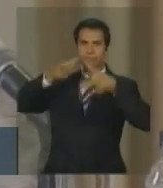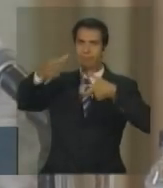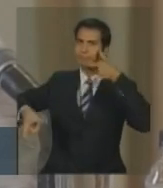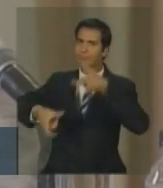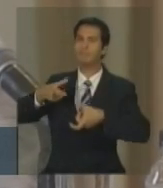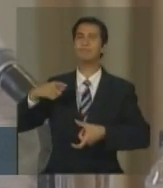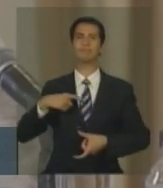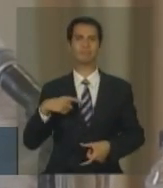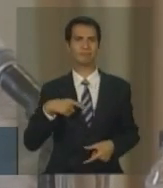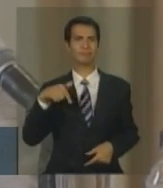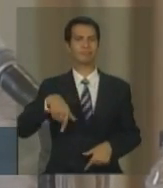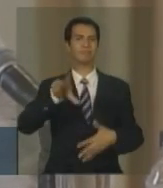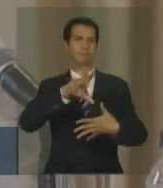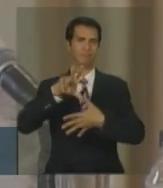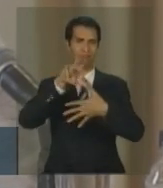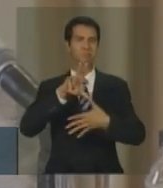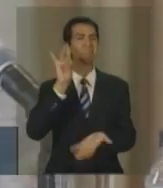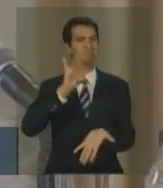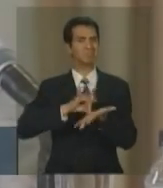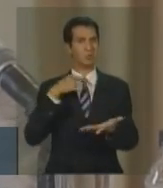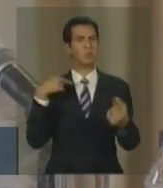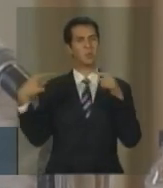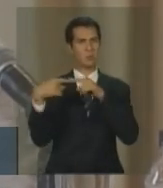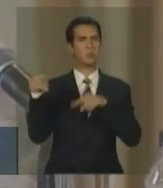E eu acho que nós somos apetecíveis.